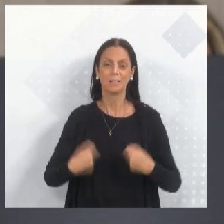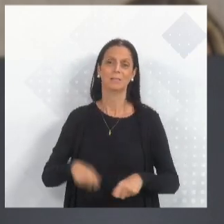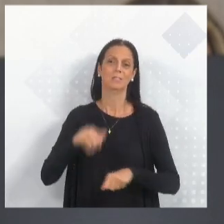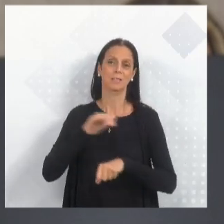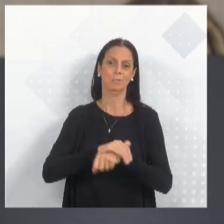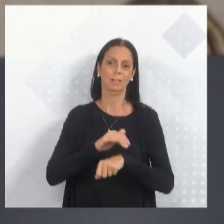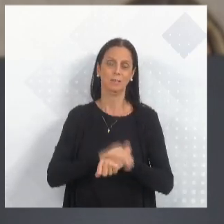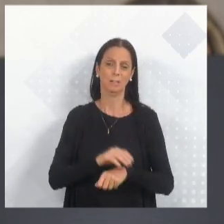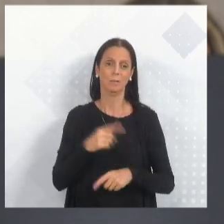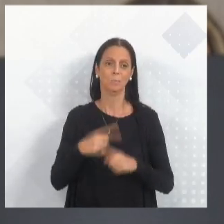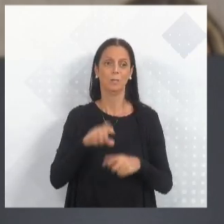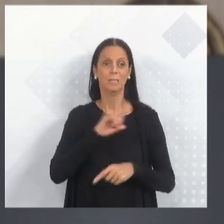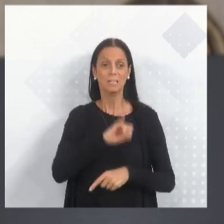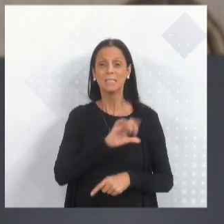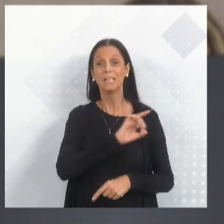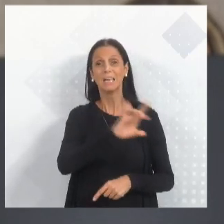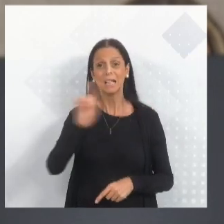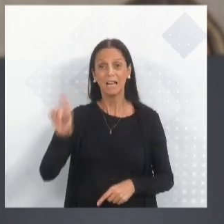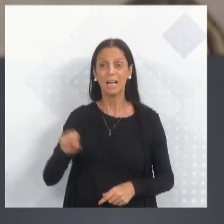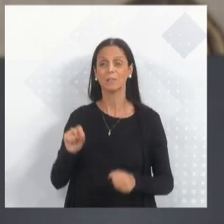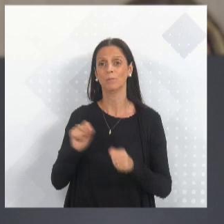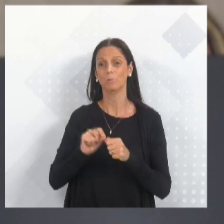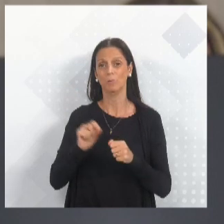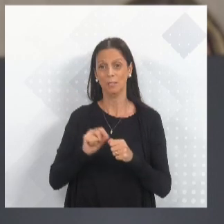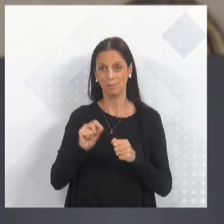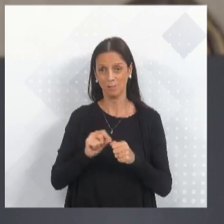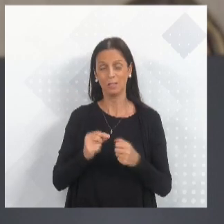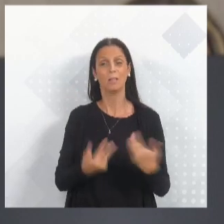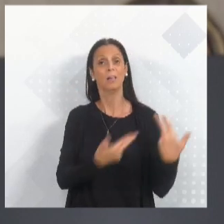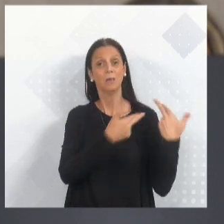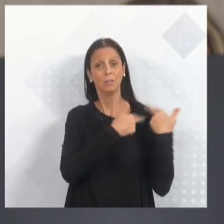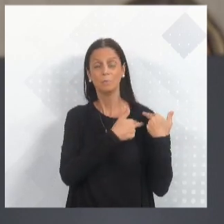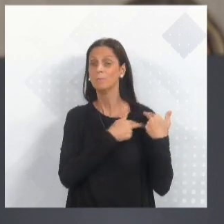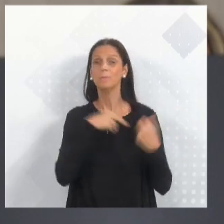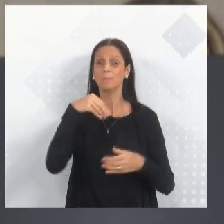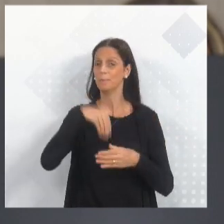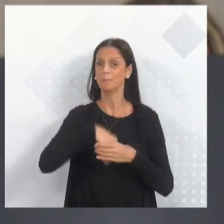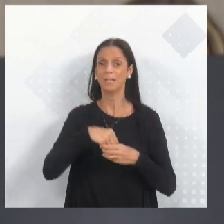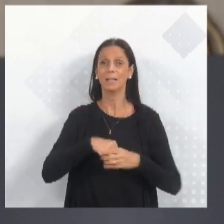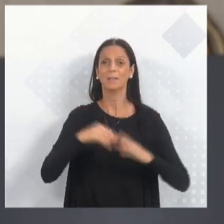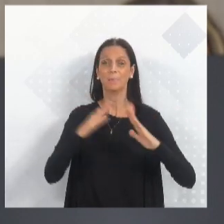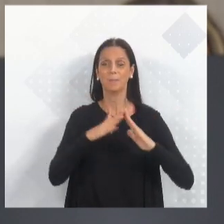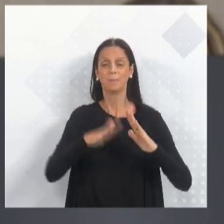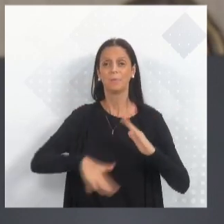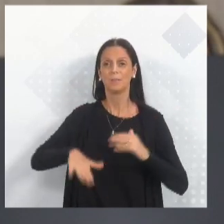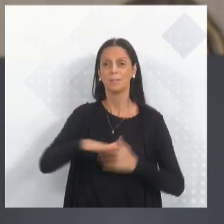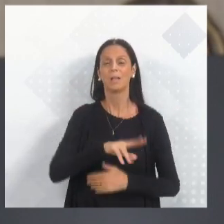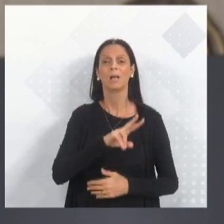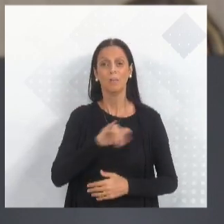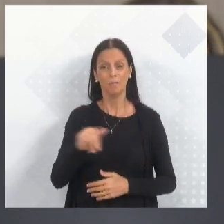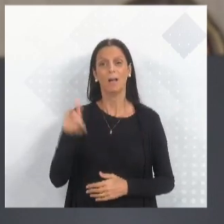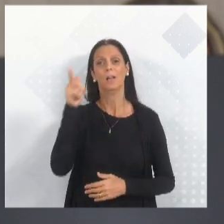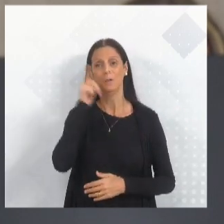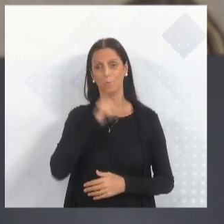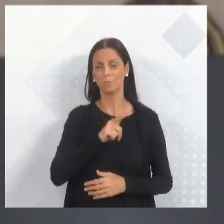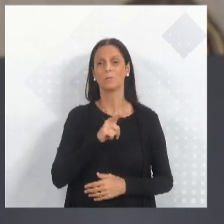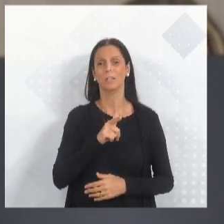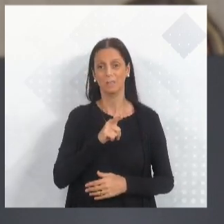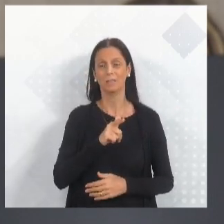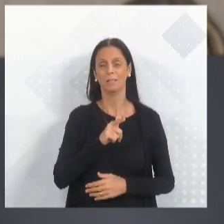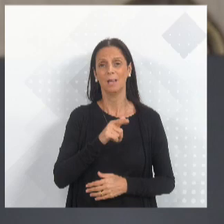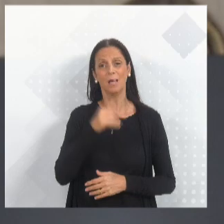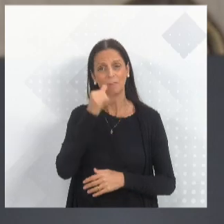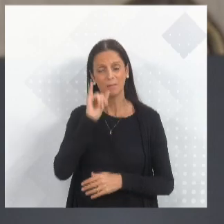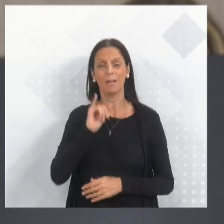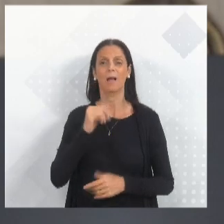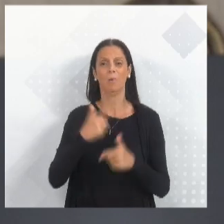cada morador fizer sua parte a sua parte dentro da sua casa eu tenho certeza que a gente vai conseguir combater esse mosquito que tem